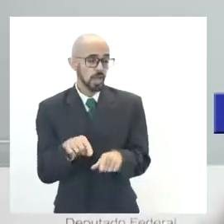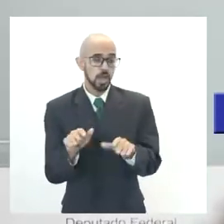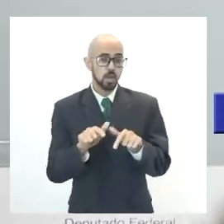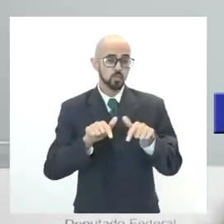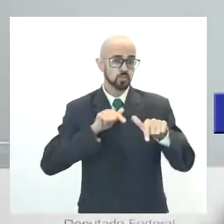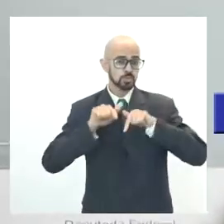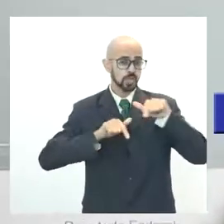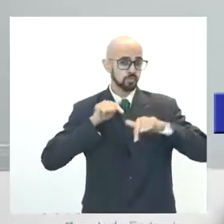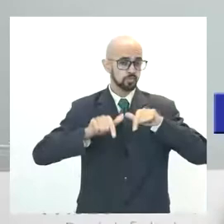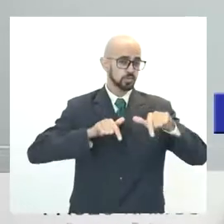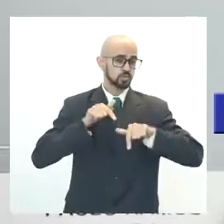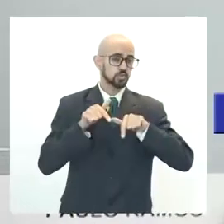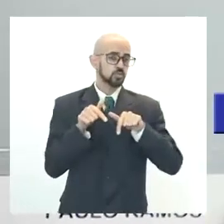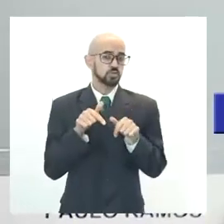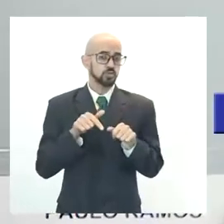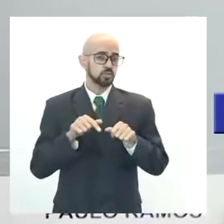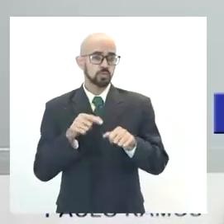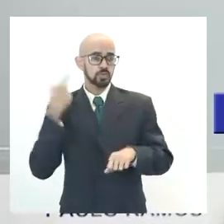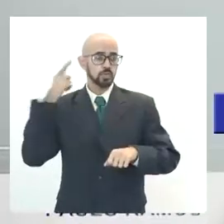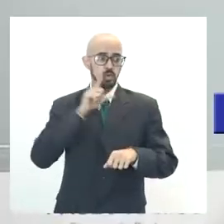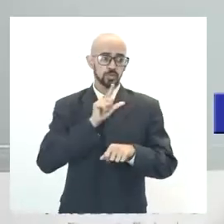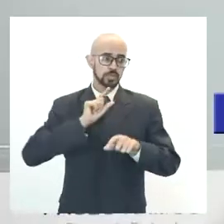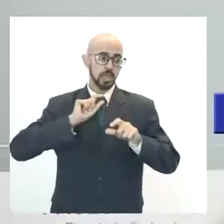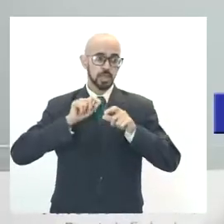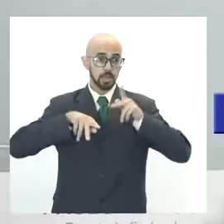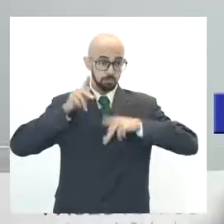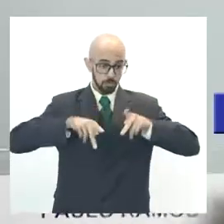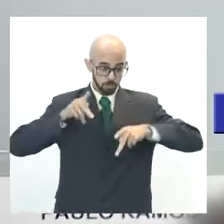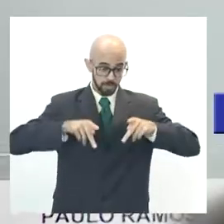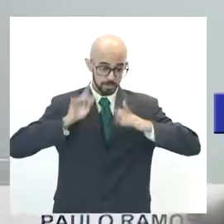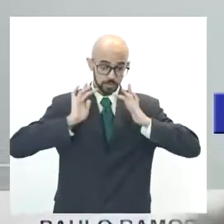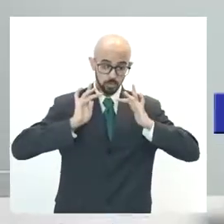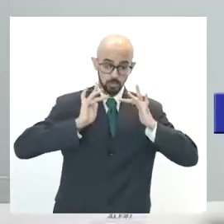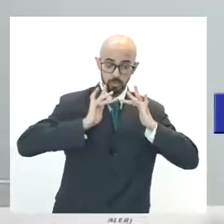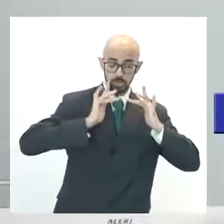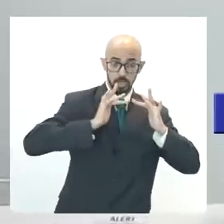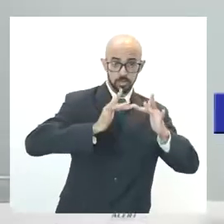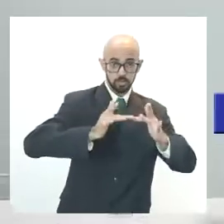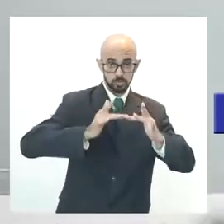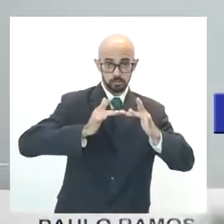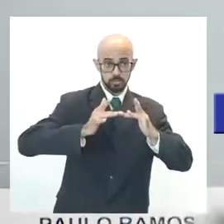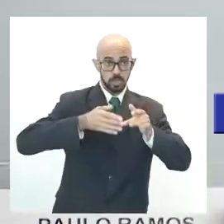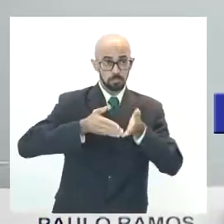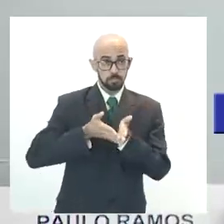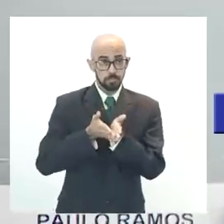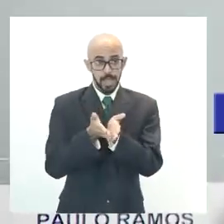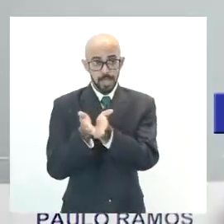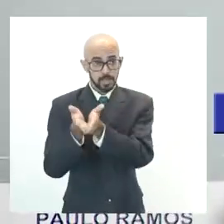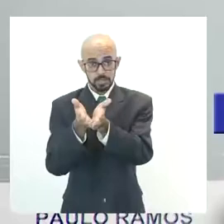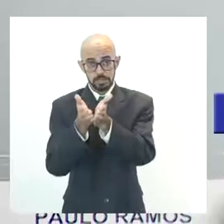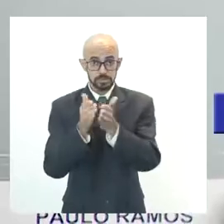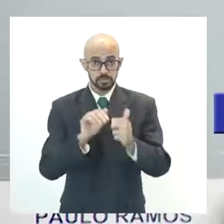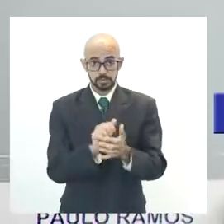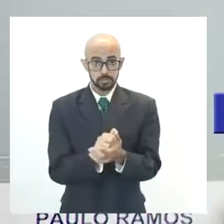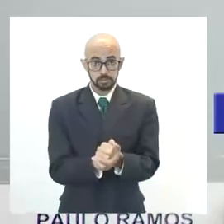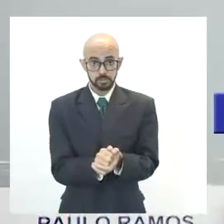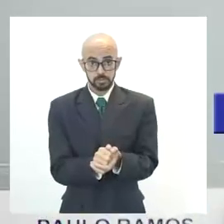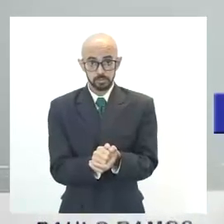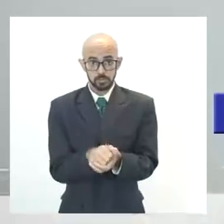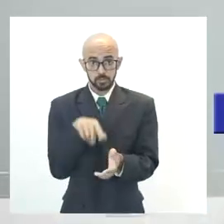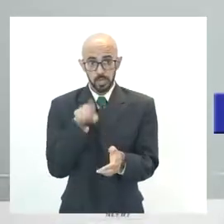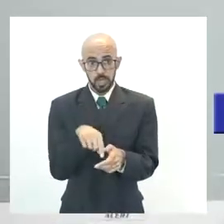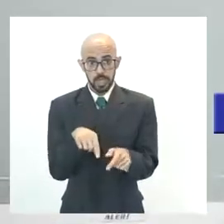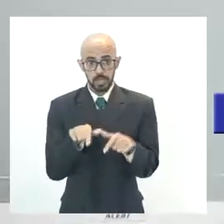que alcança a polpa básicas do Estado O que é